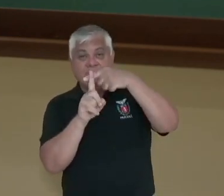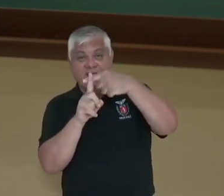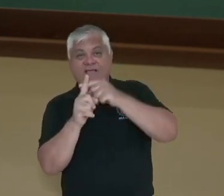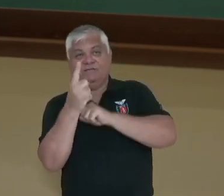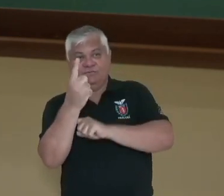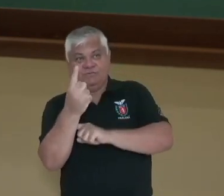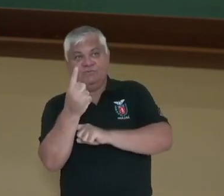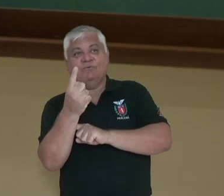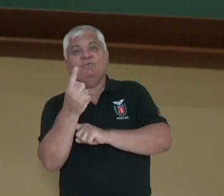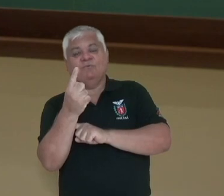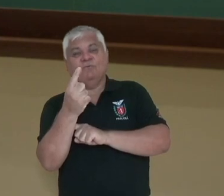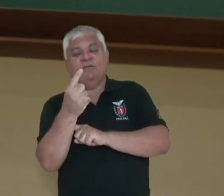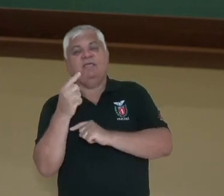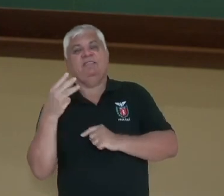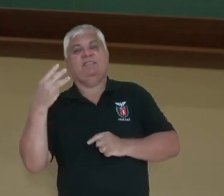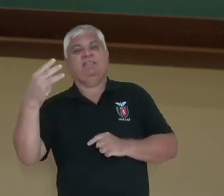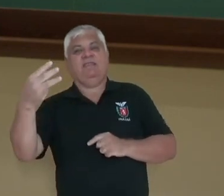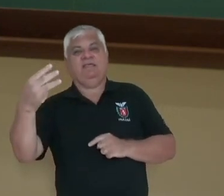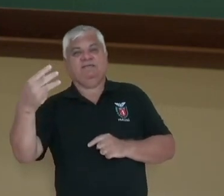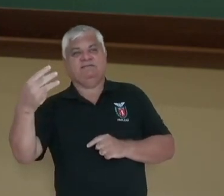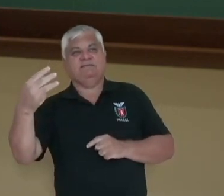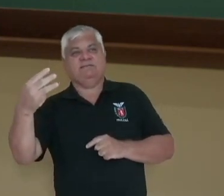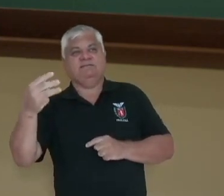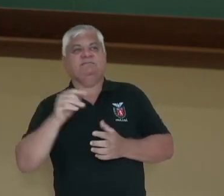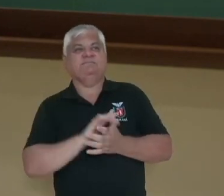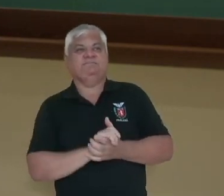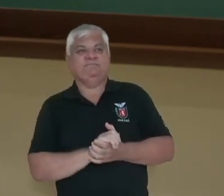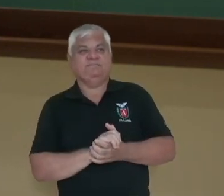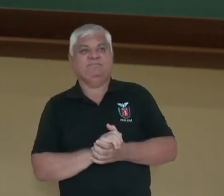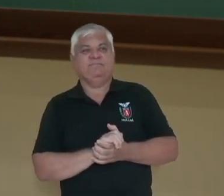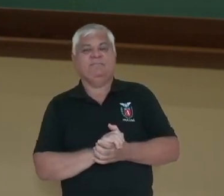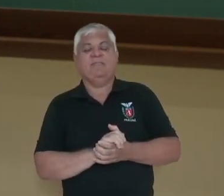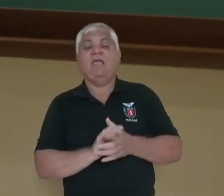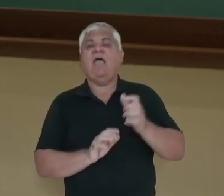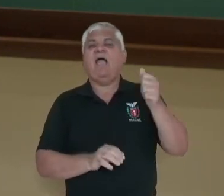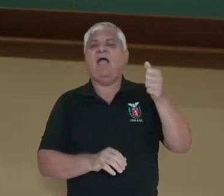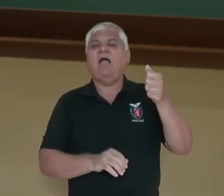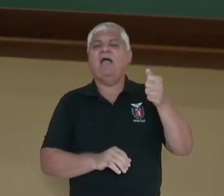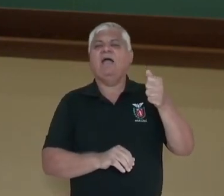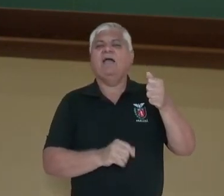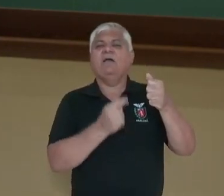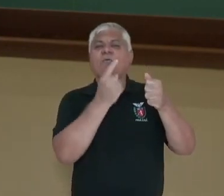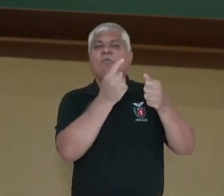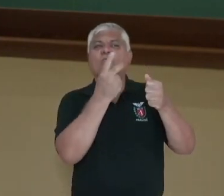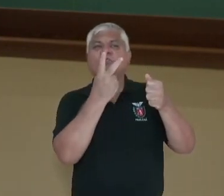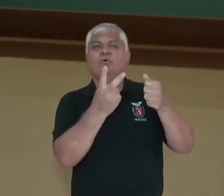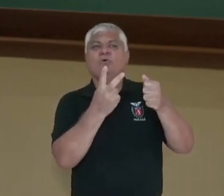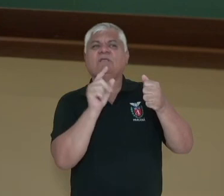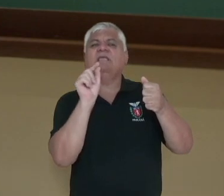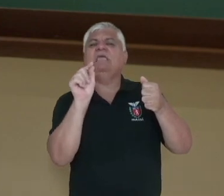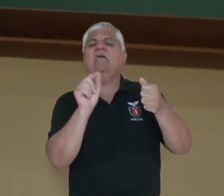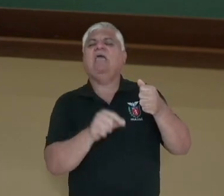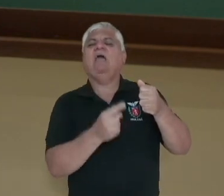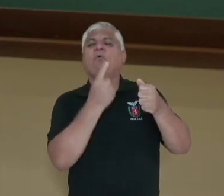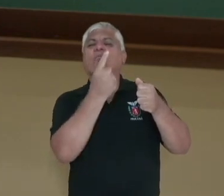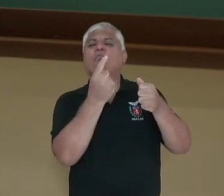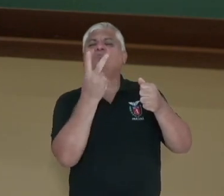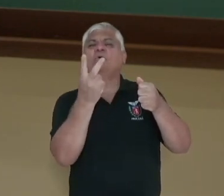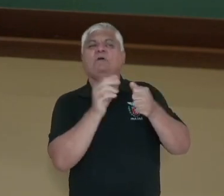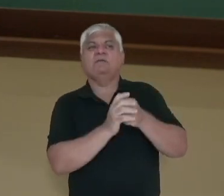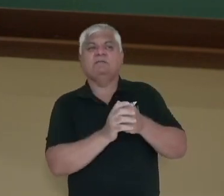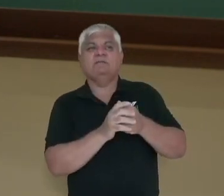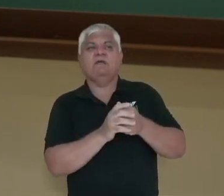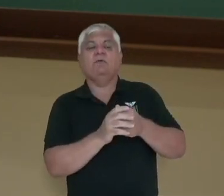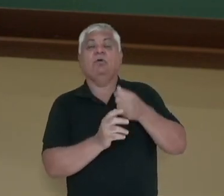o meu J, que também é 1. Feitos os cálculos, 3. O A1, 2. Quero saber quem é esse elemento.